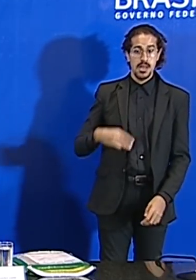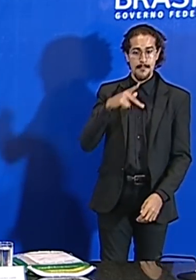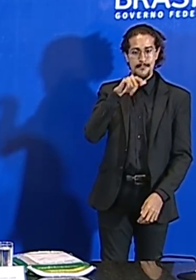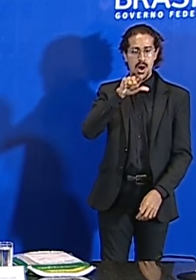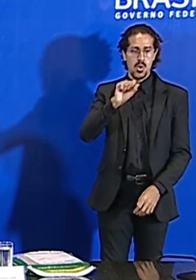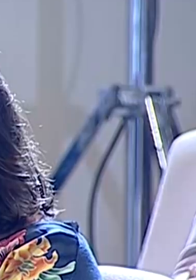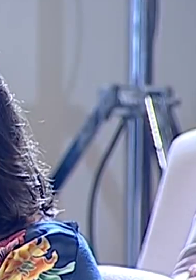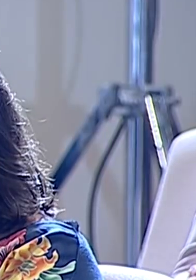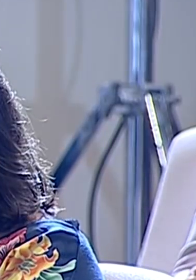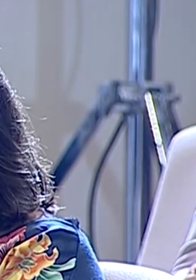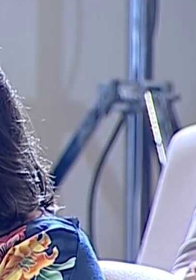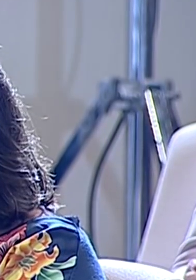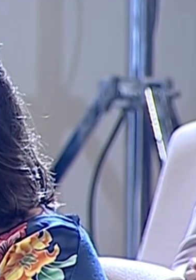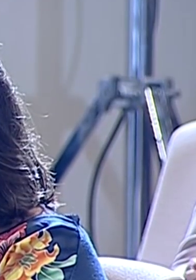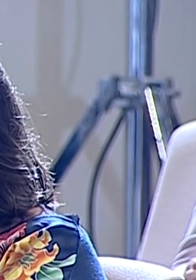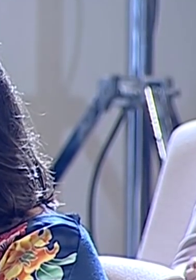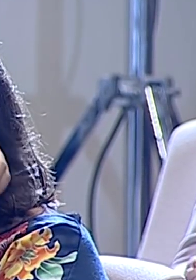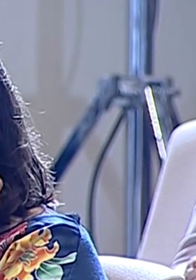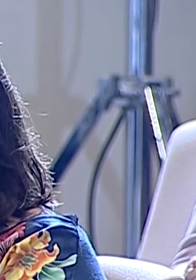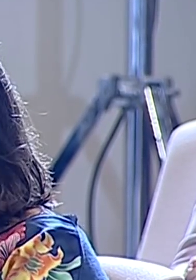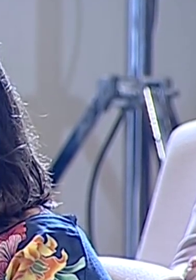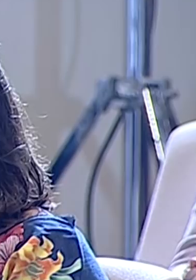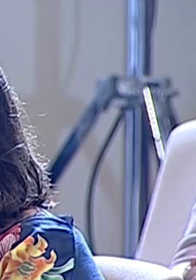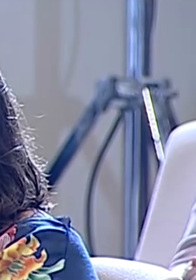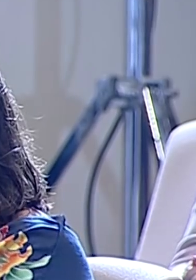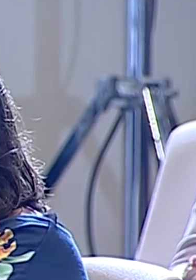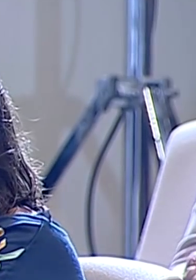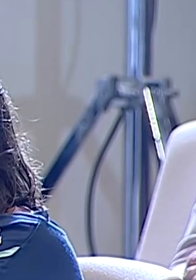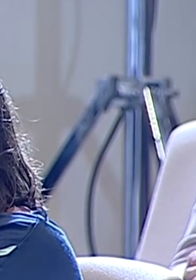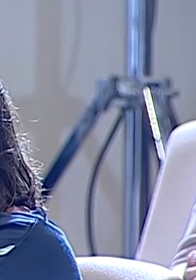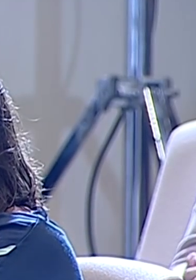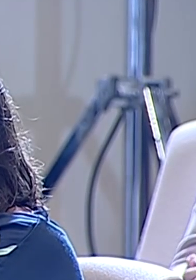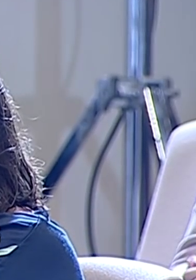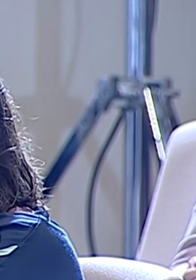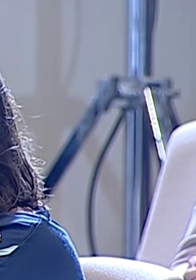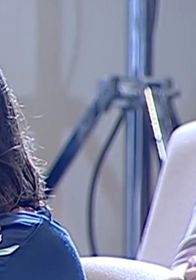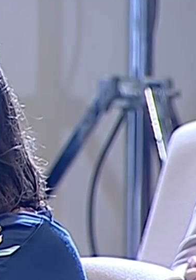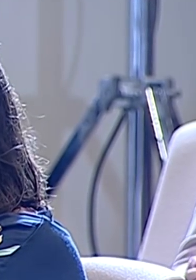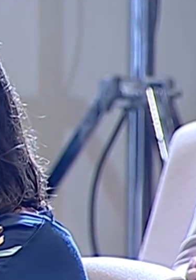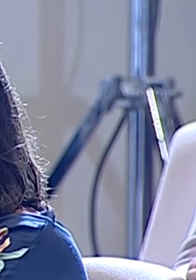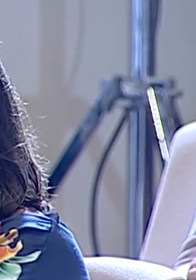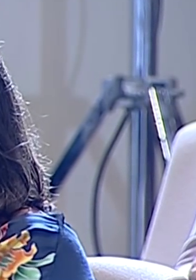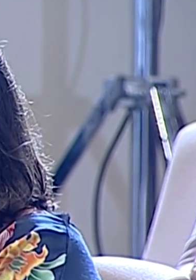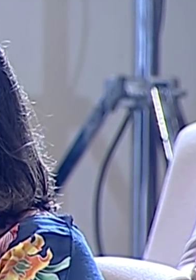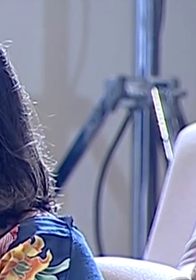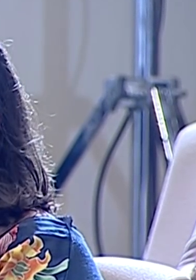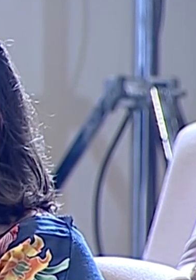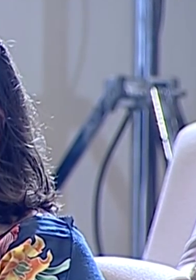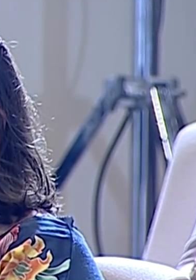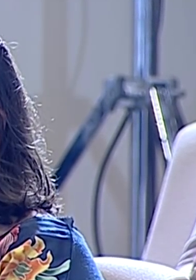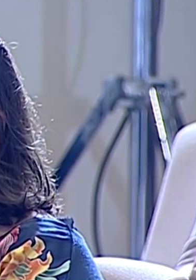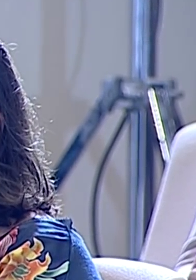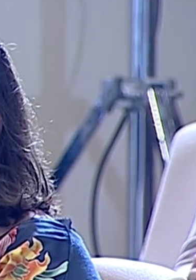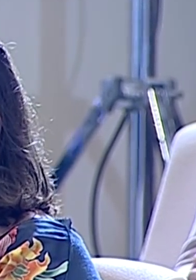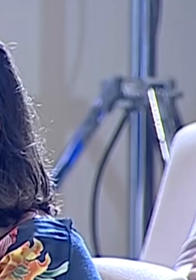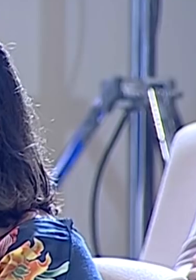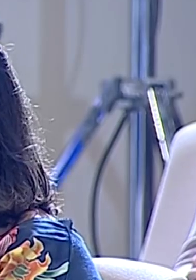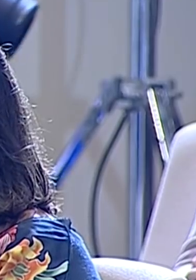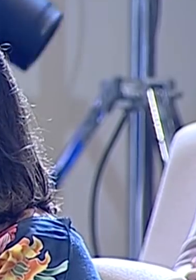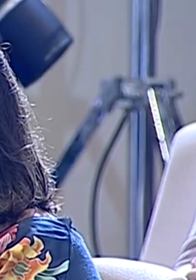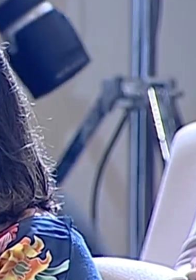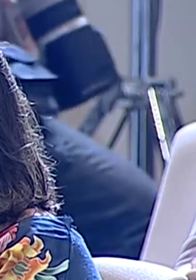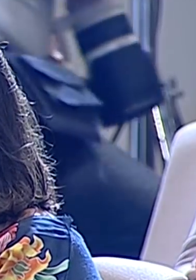Globo. Ministro, eu queria que o senhor mencionou que teria sido um aplicador, né, que teria feito essa